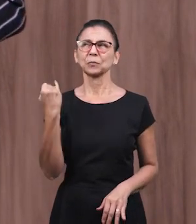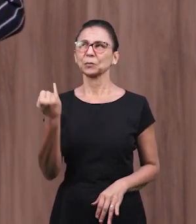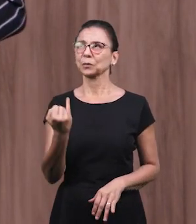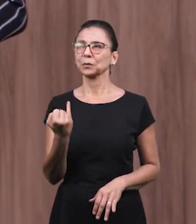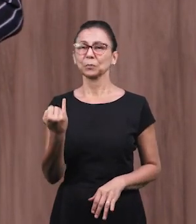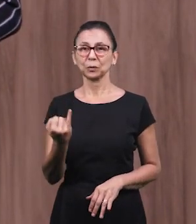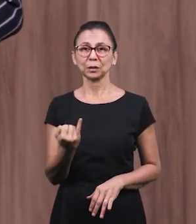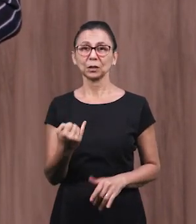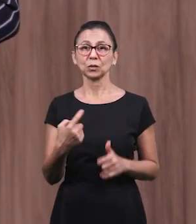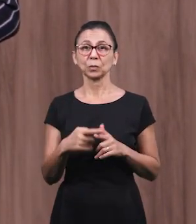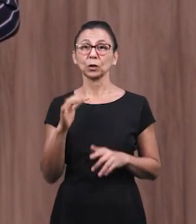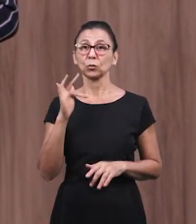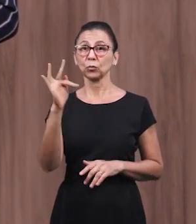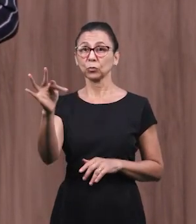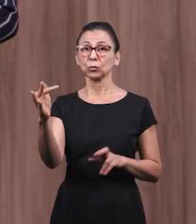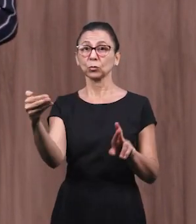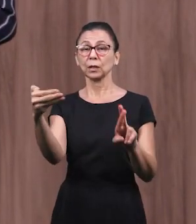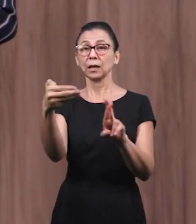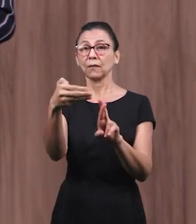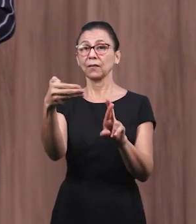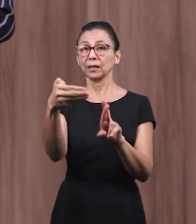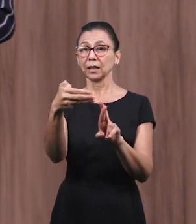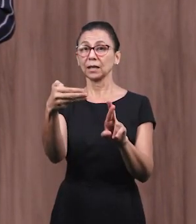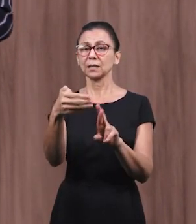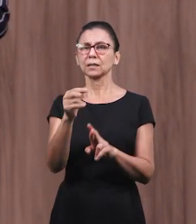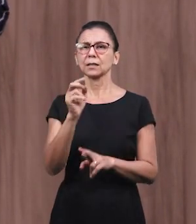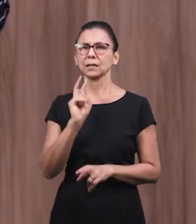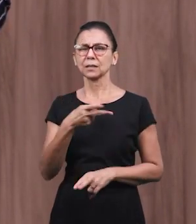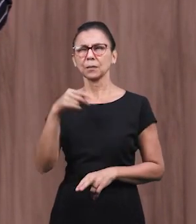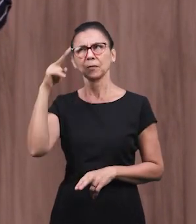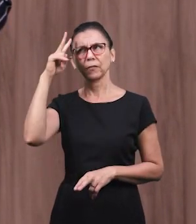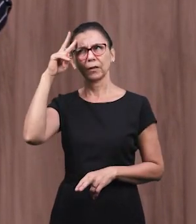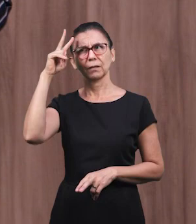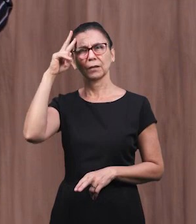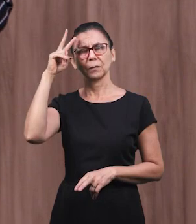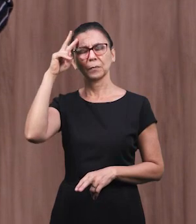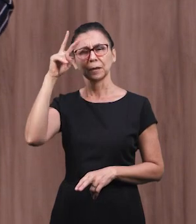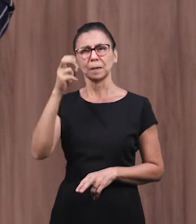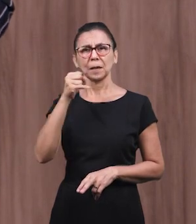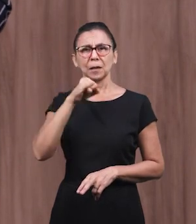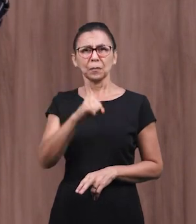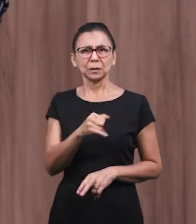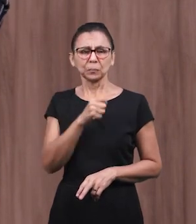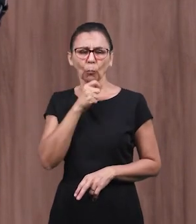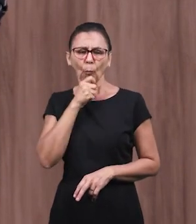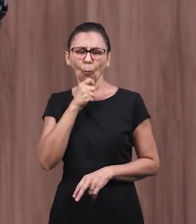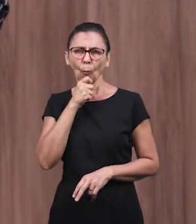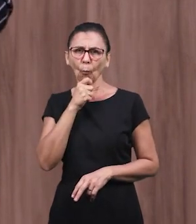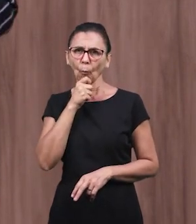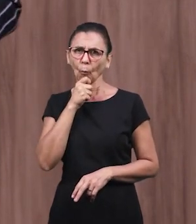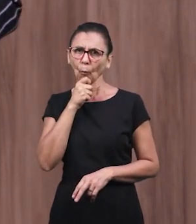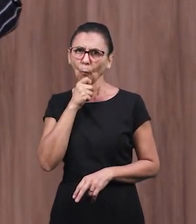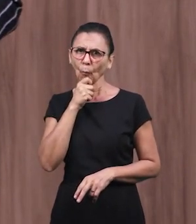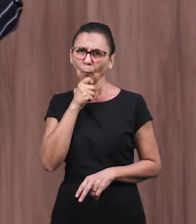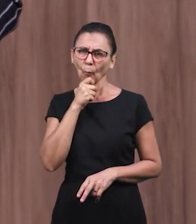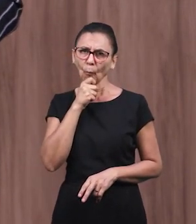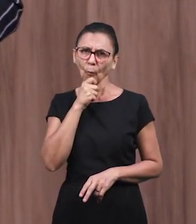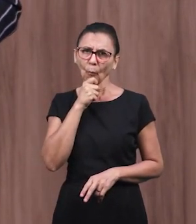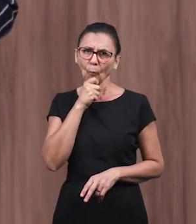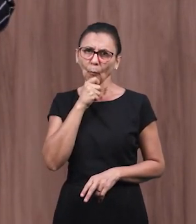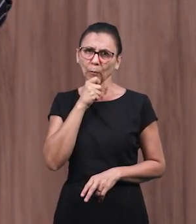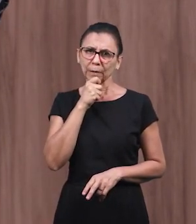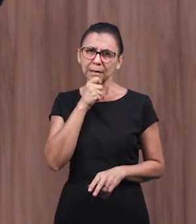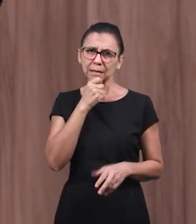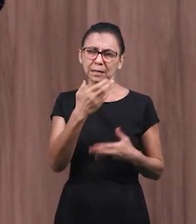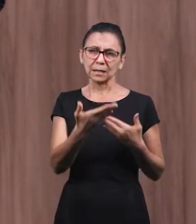idade, promete ser sua referência para a vida. Contudo, quando não há orientação e cumplicidade da